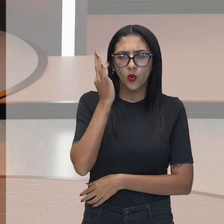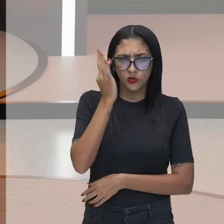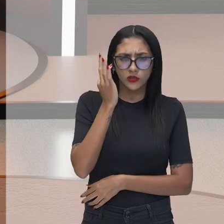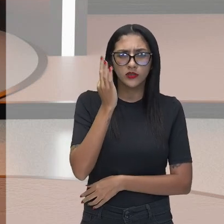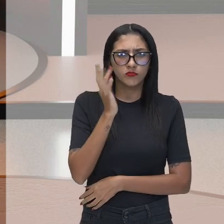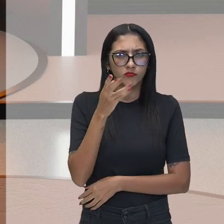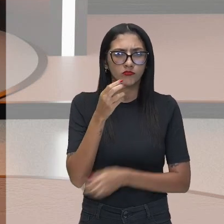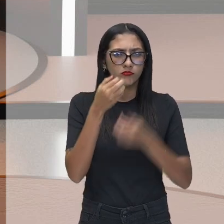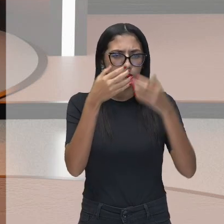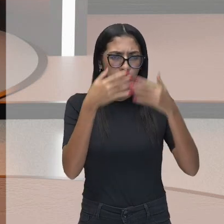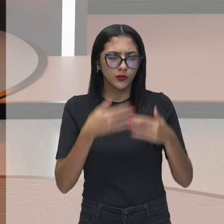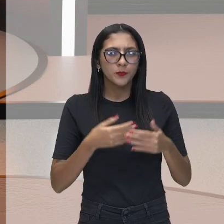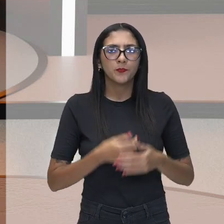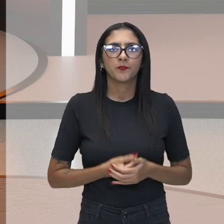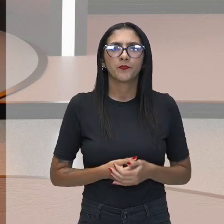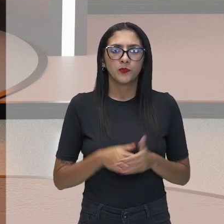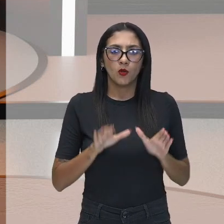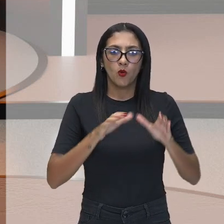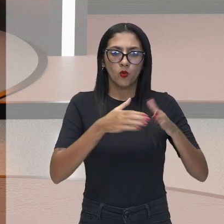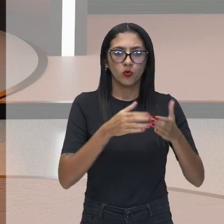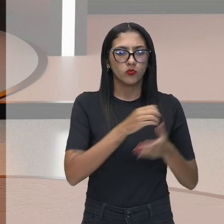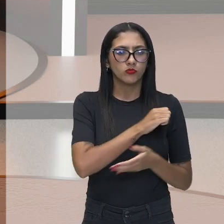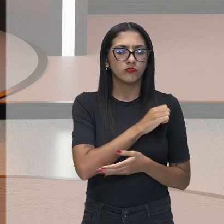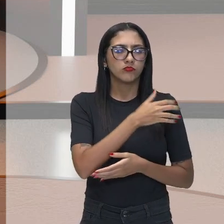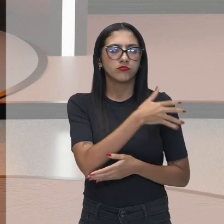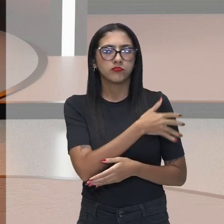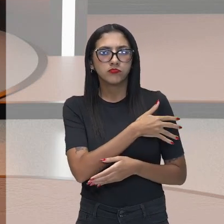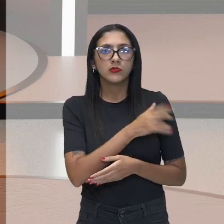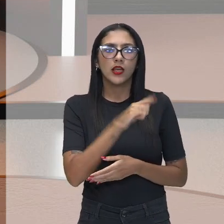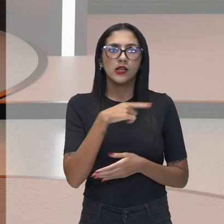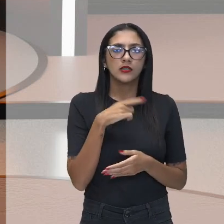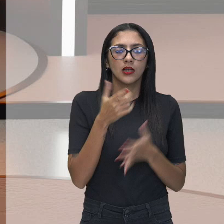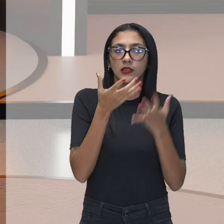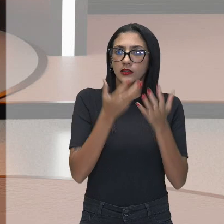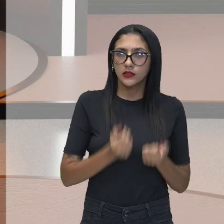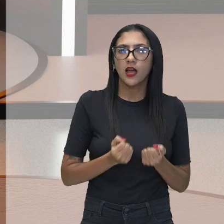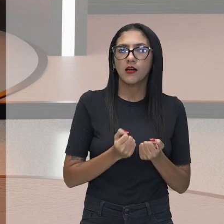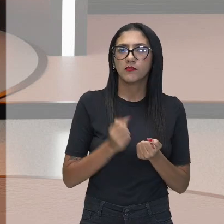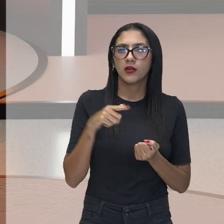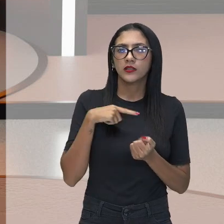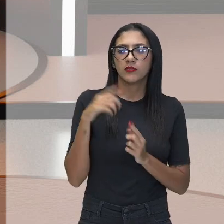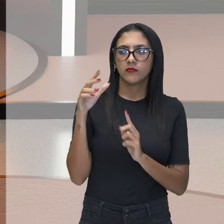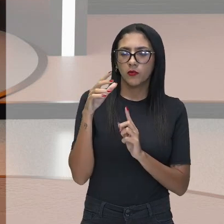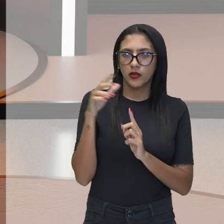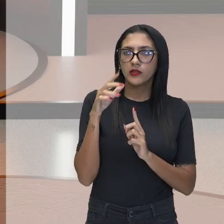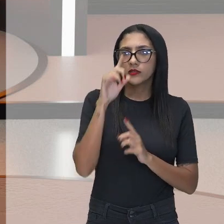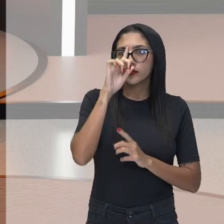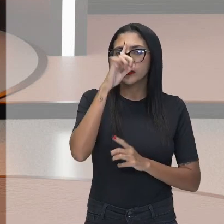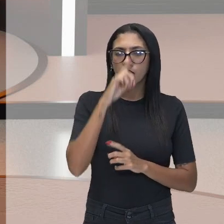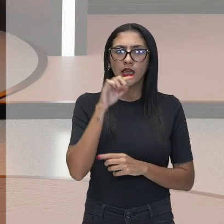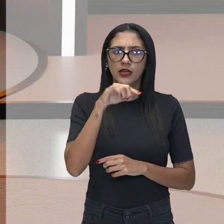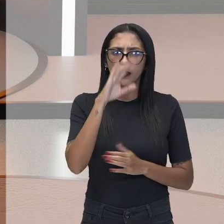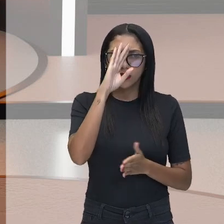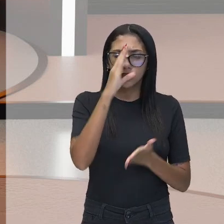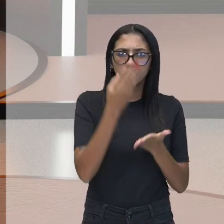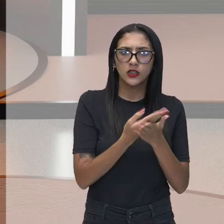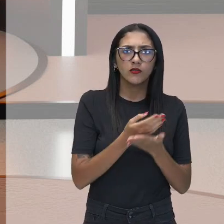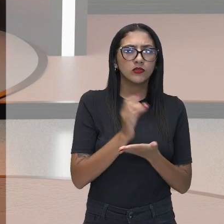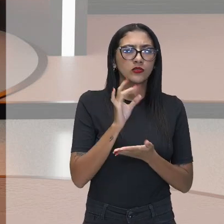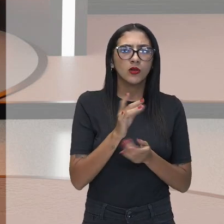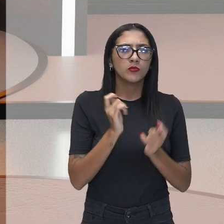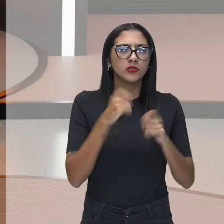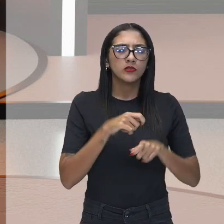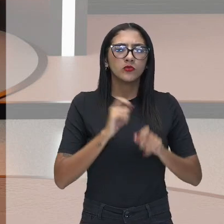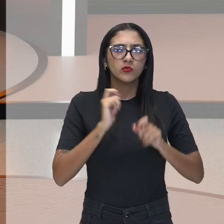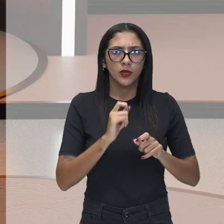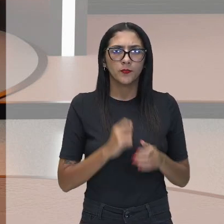vocês, o Exército Brasileiro aderiu a essa forma de pensamento. Então, ele acreditava que somente através da